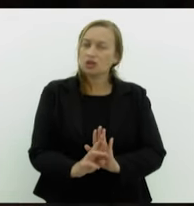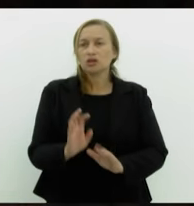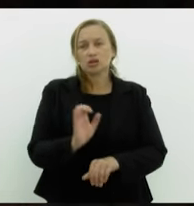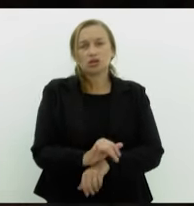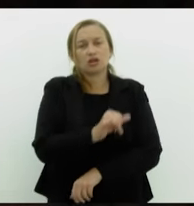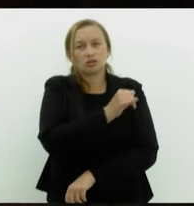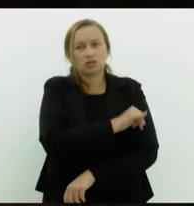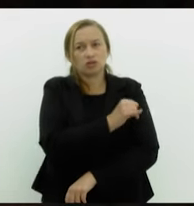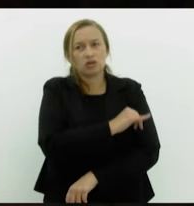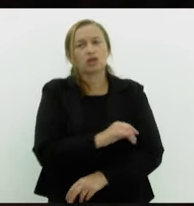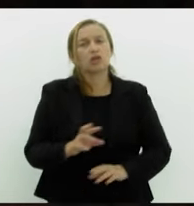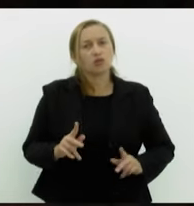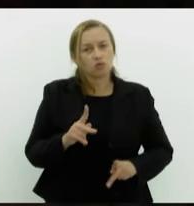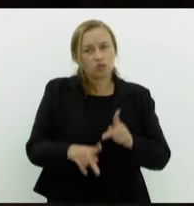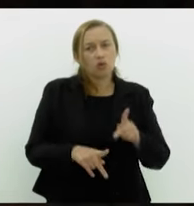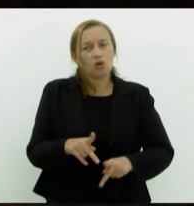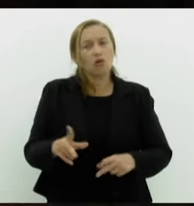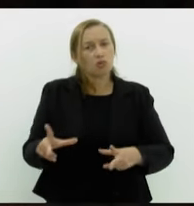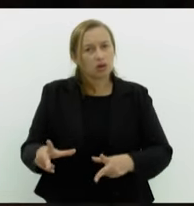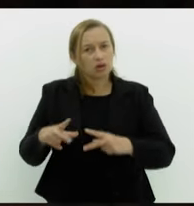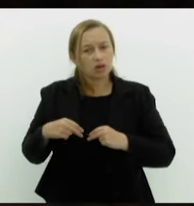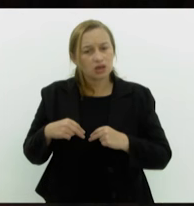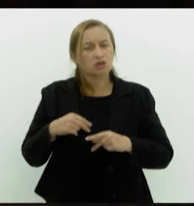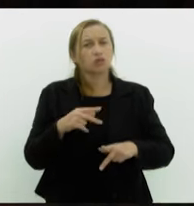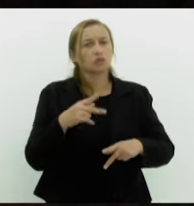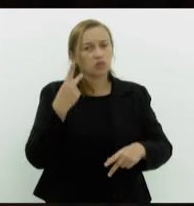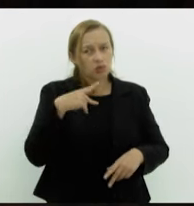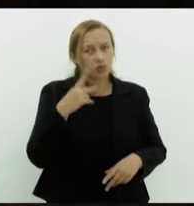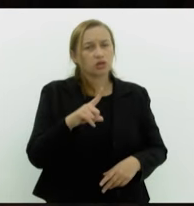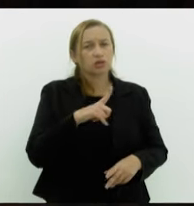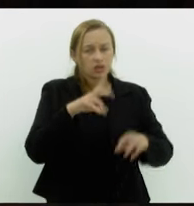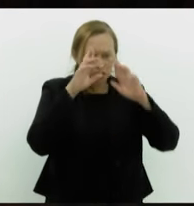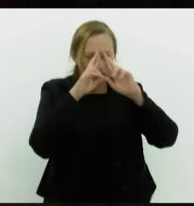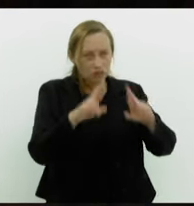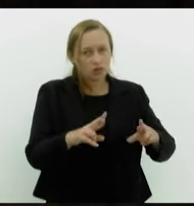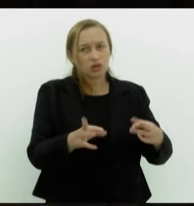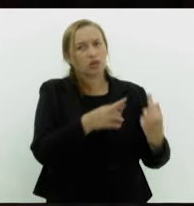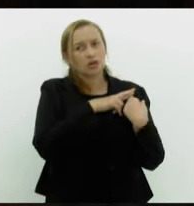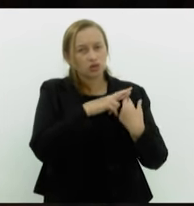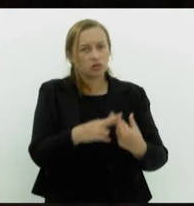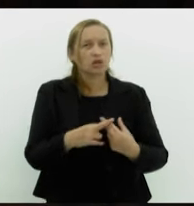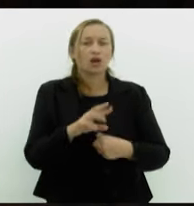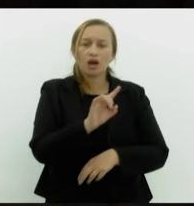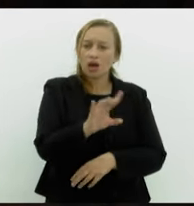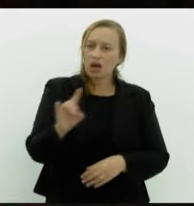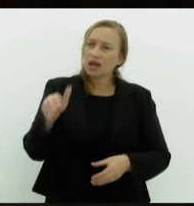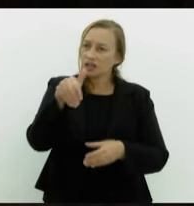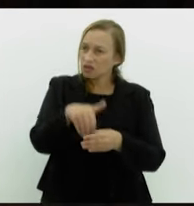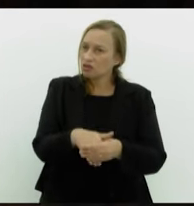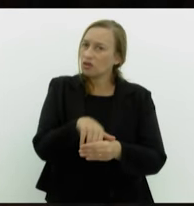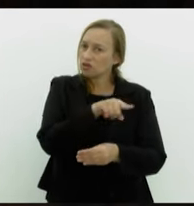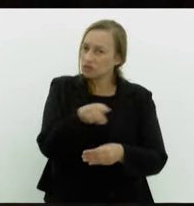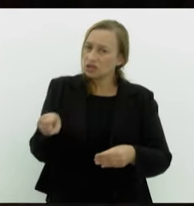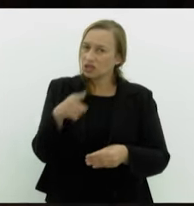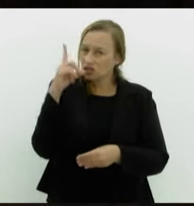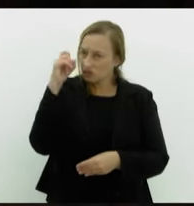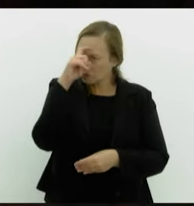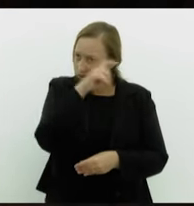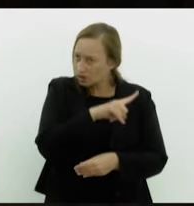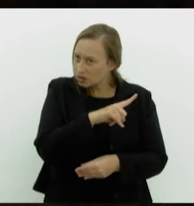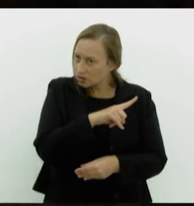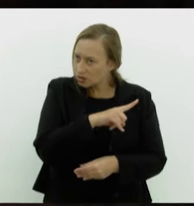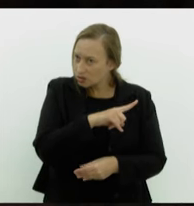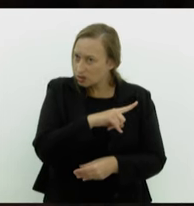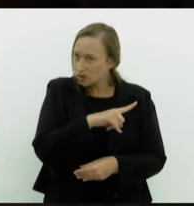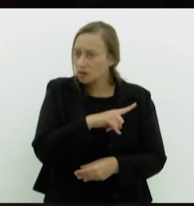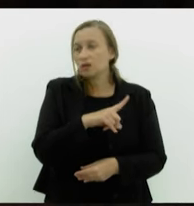o povo merece. Político aqui que tenha responsabilidade, cada um voto de vocês foram difícil, o voto é difícil,